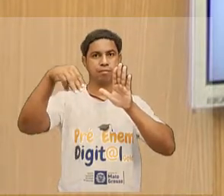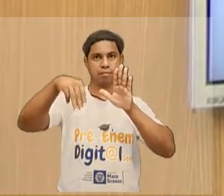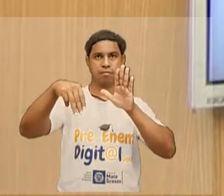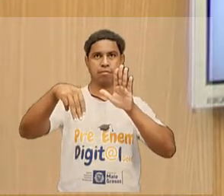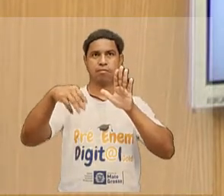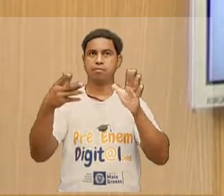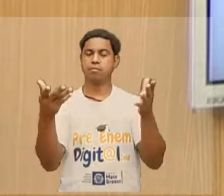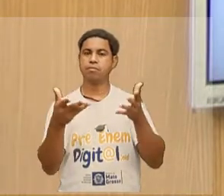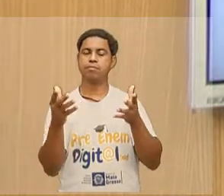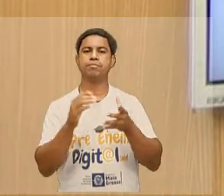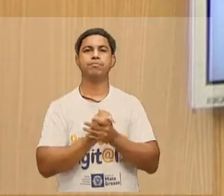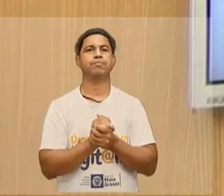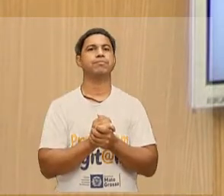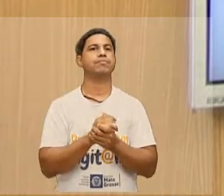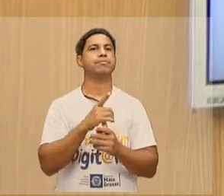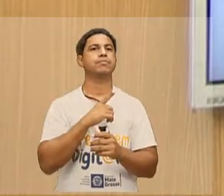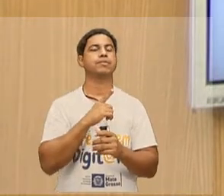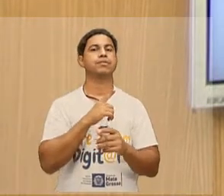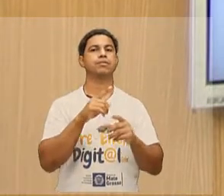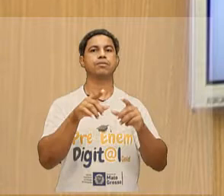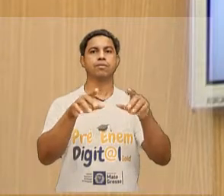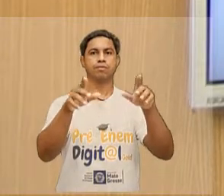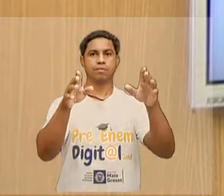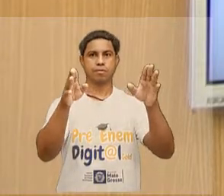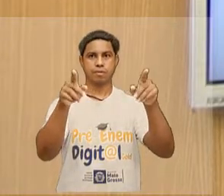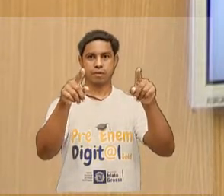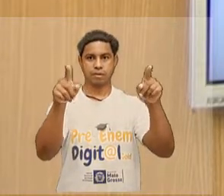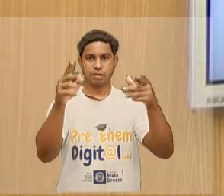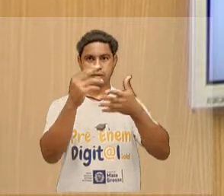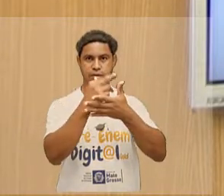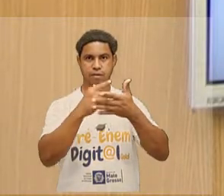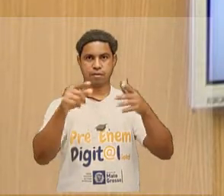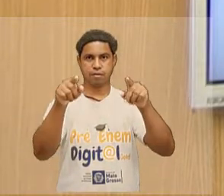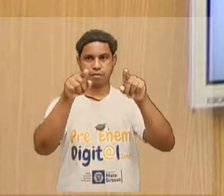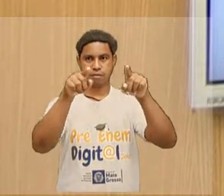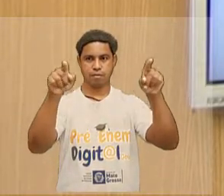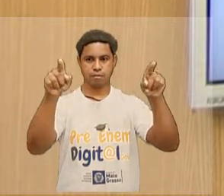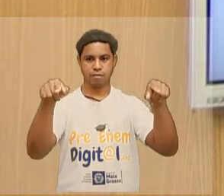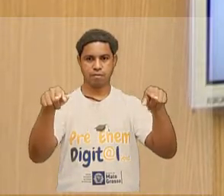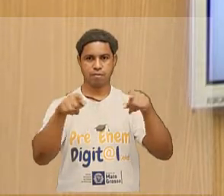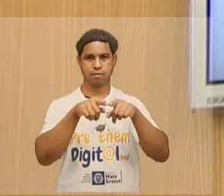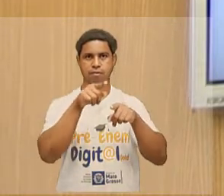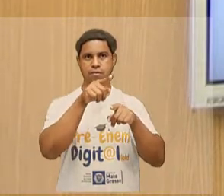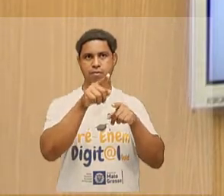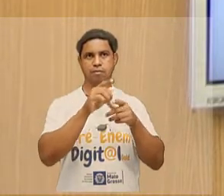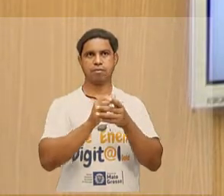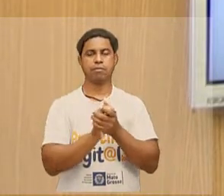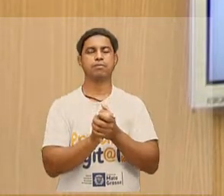Uri, né? Você tem para cada resistor desse aqui uma DDP.